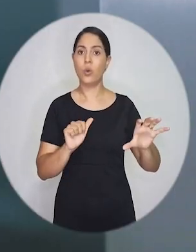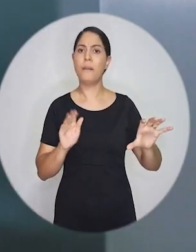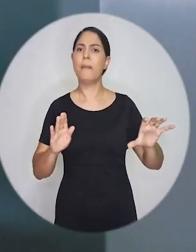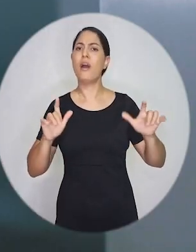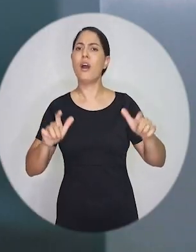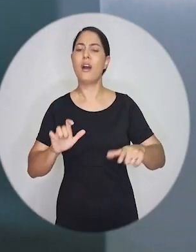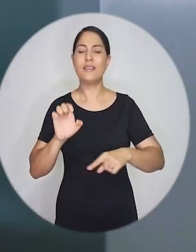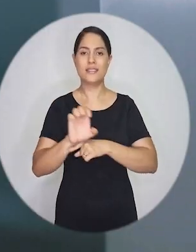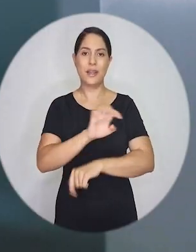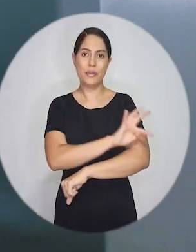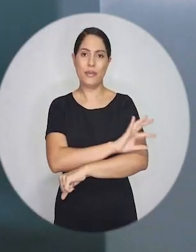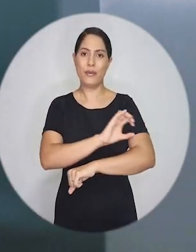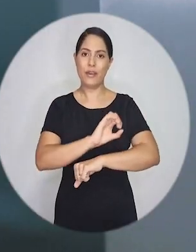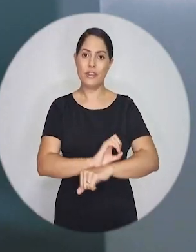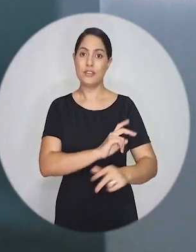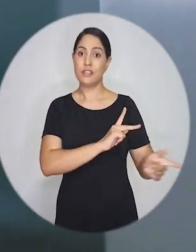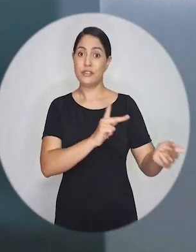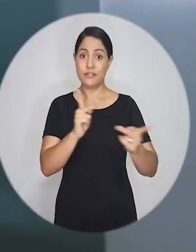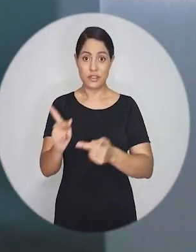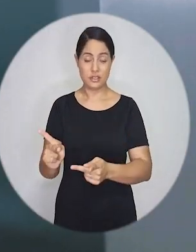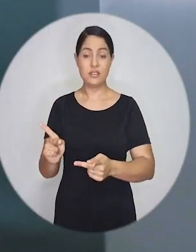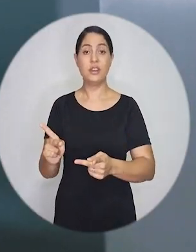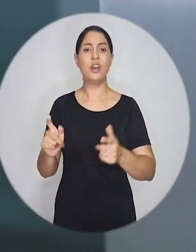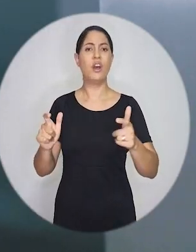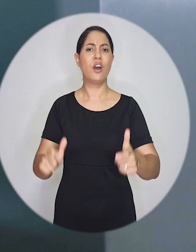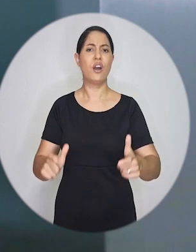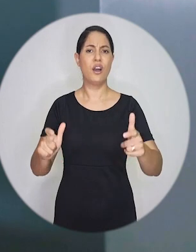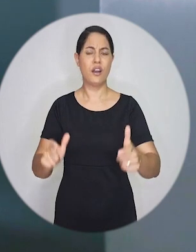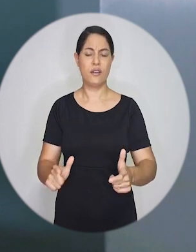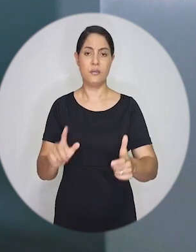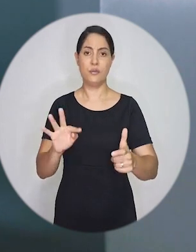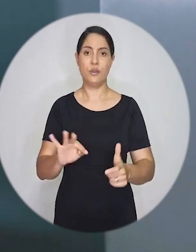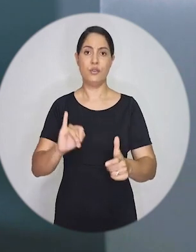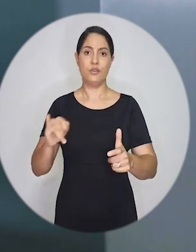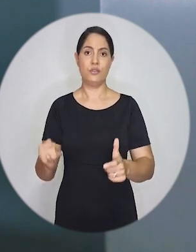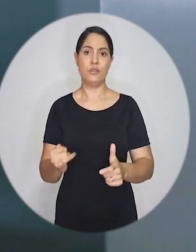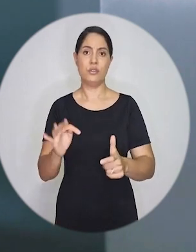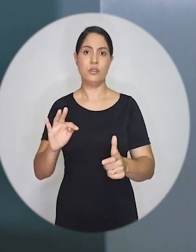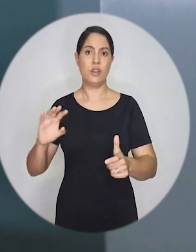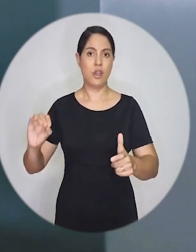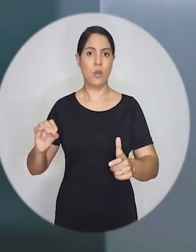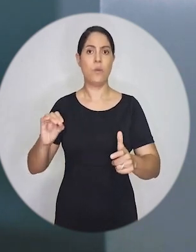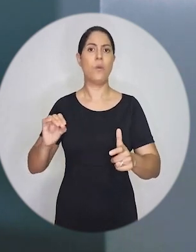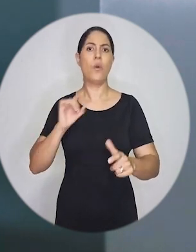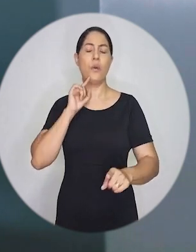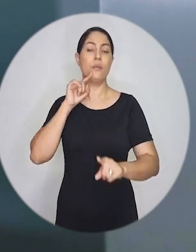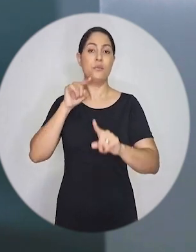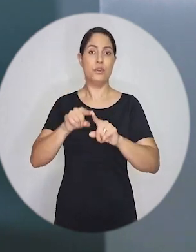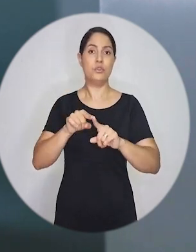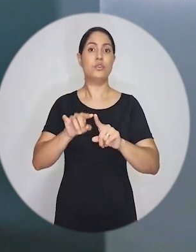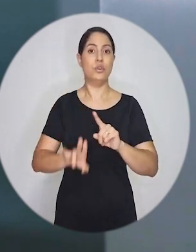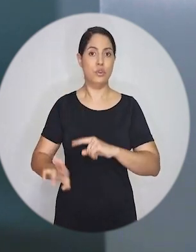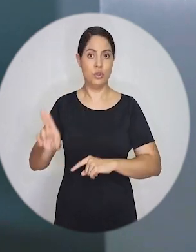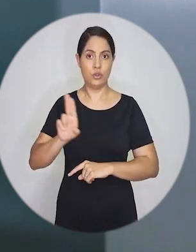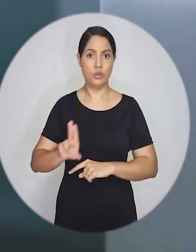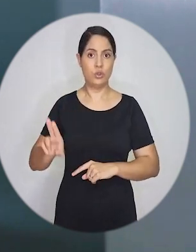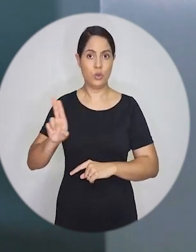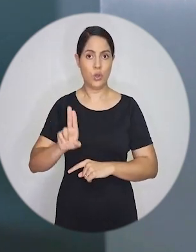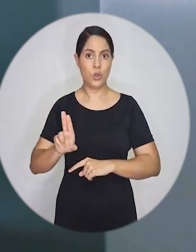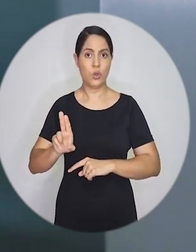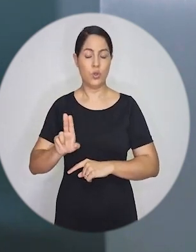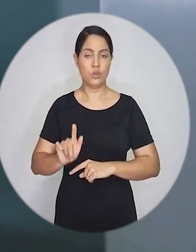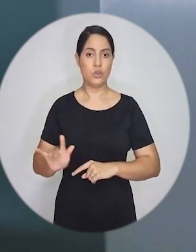advocacia, a seccional da OAB em Tocantins realizou visita institucional ao Tribunal de Justiça do Estado para tratar do